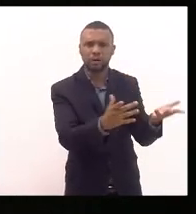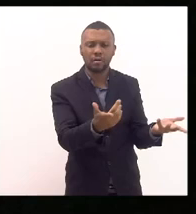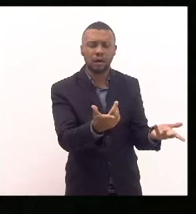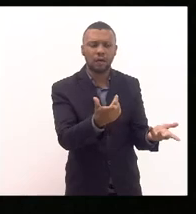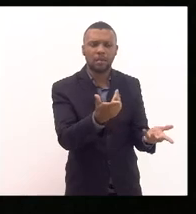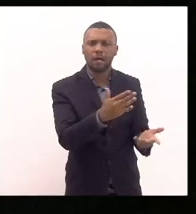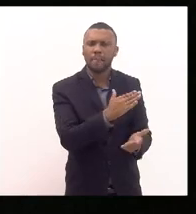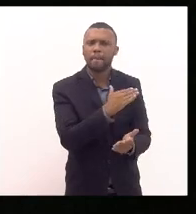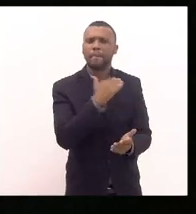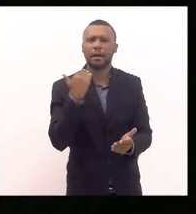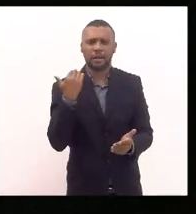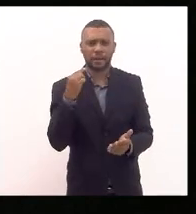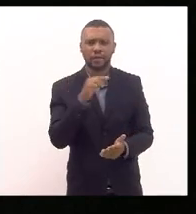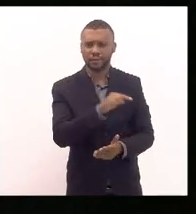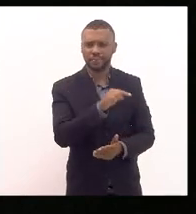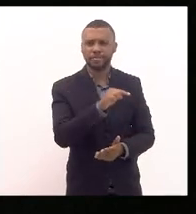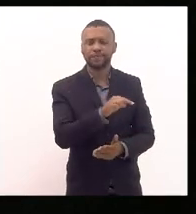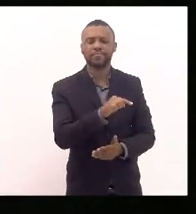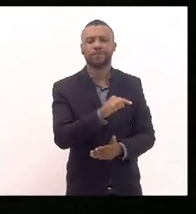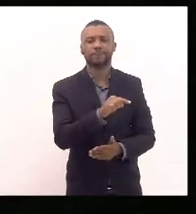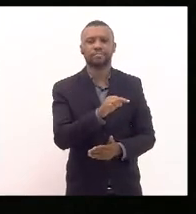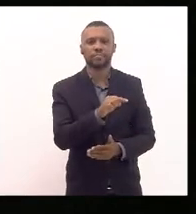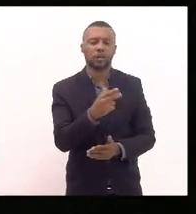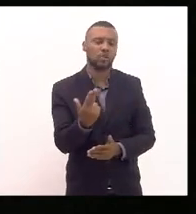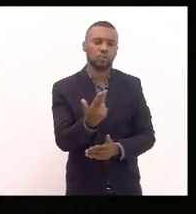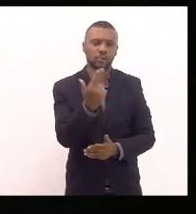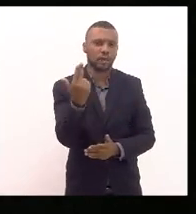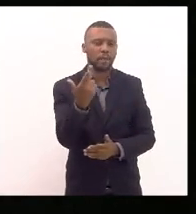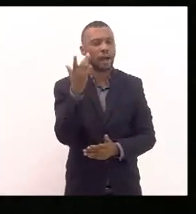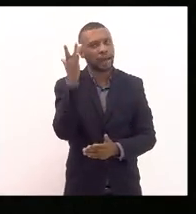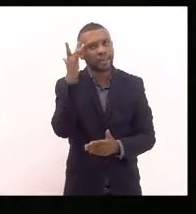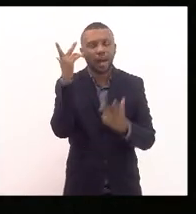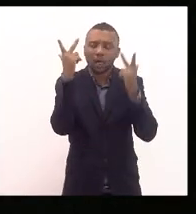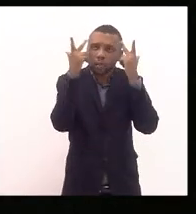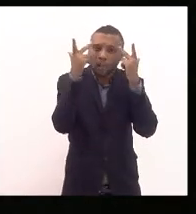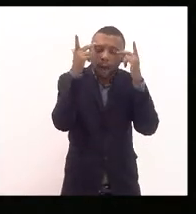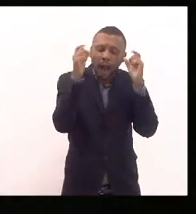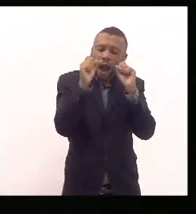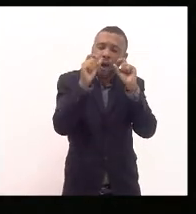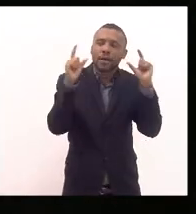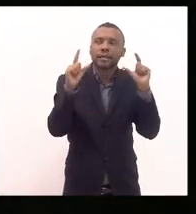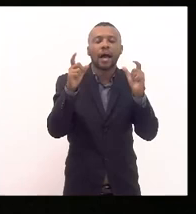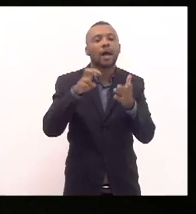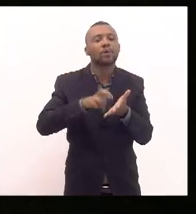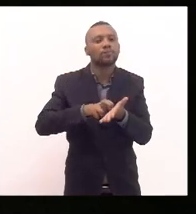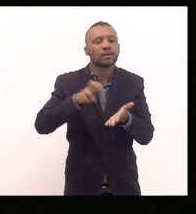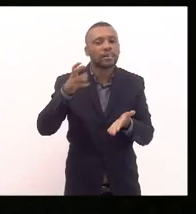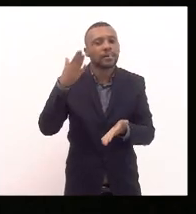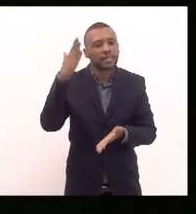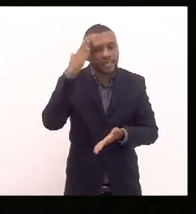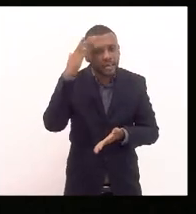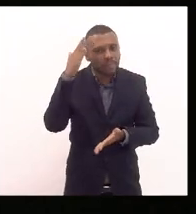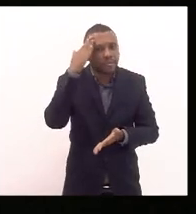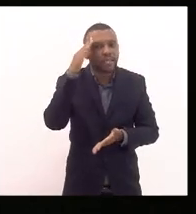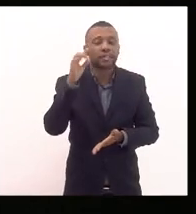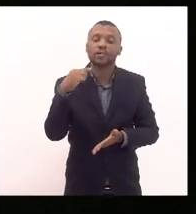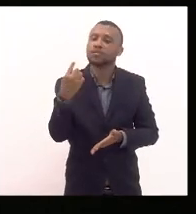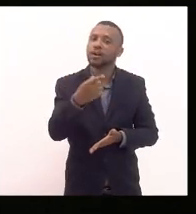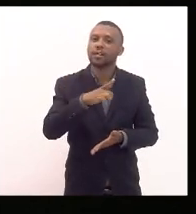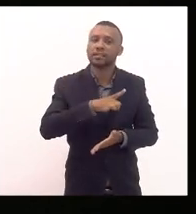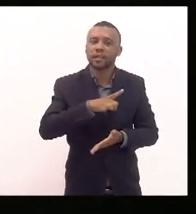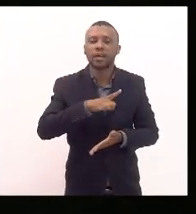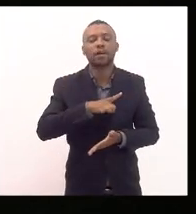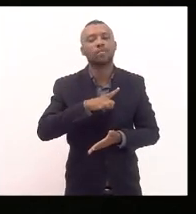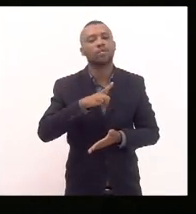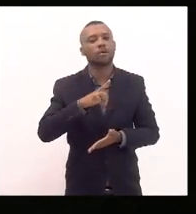gás a bomba não dá para naturalizar acordar de manhã e saber que nós temos